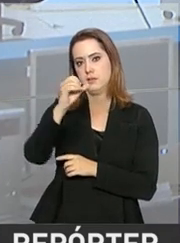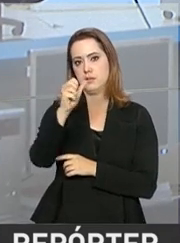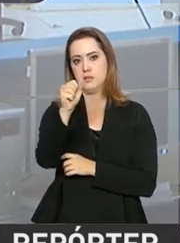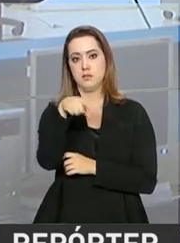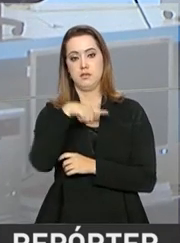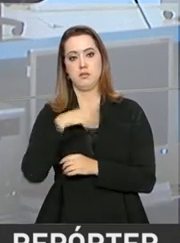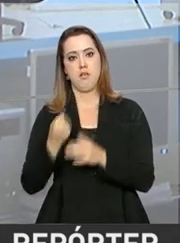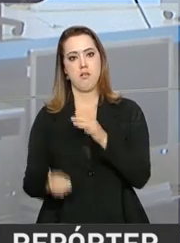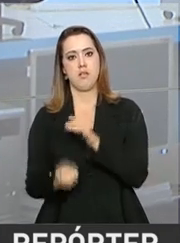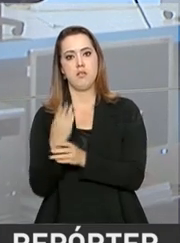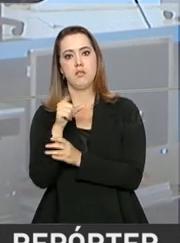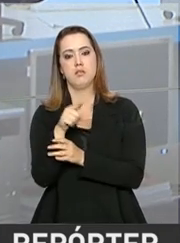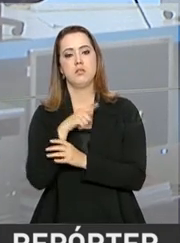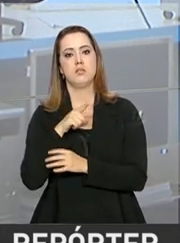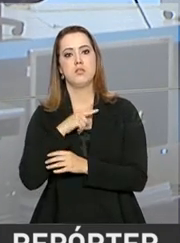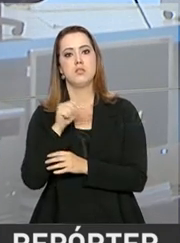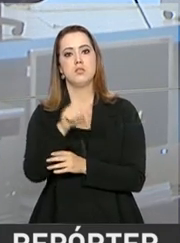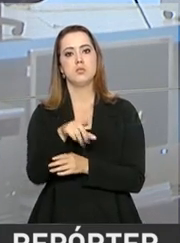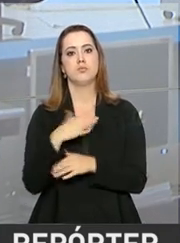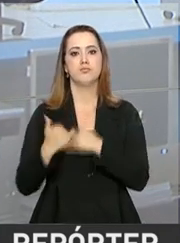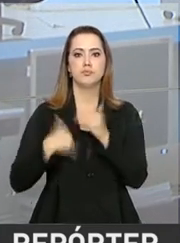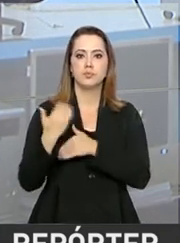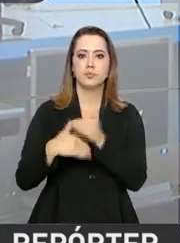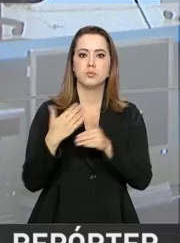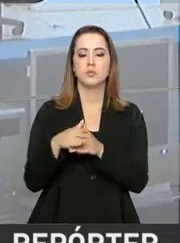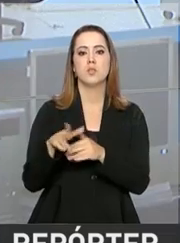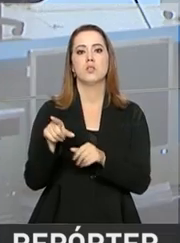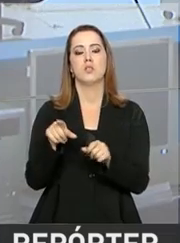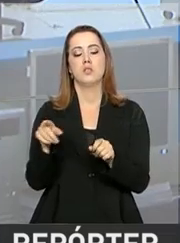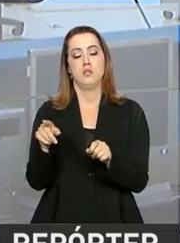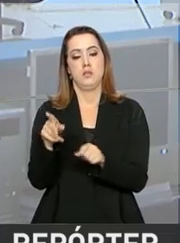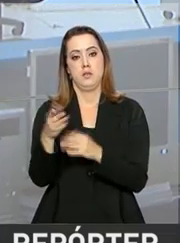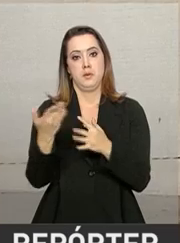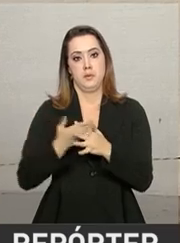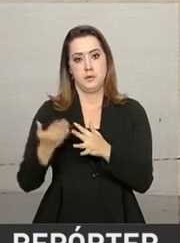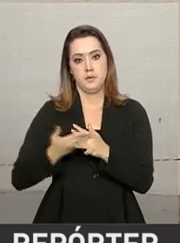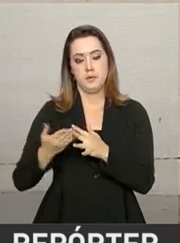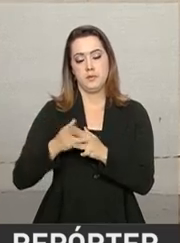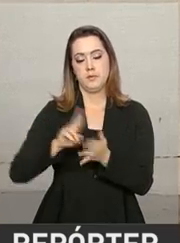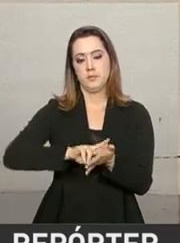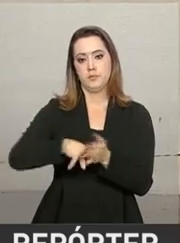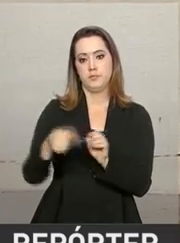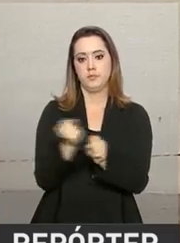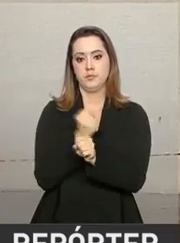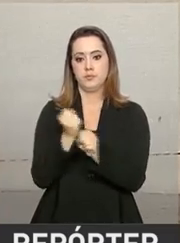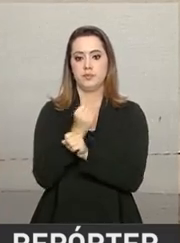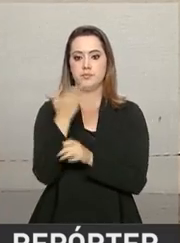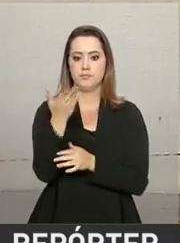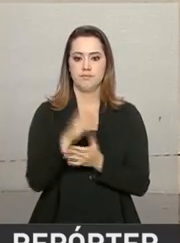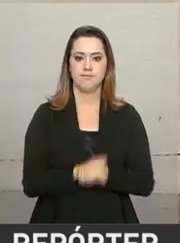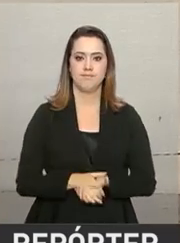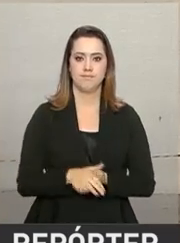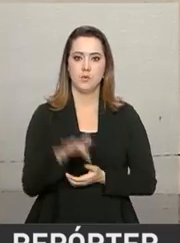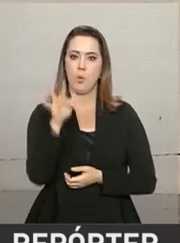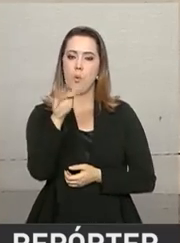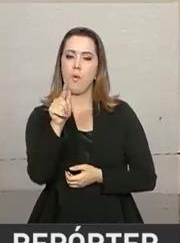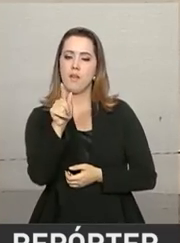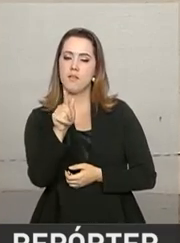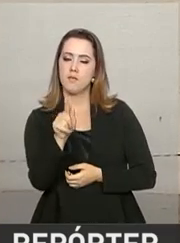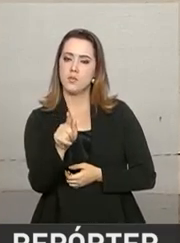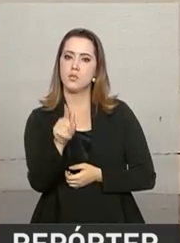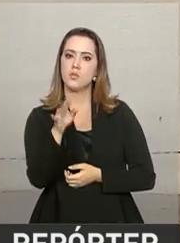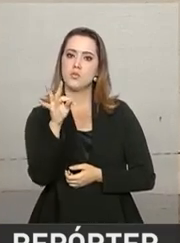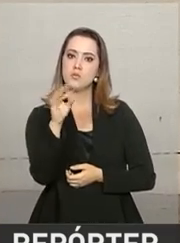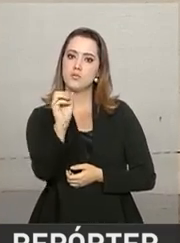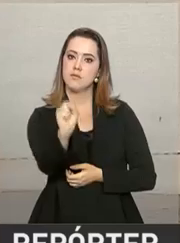contribuíram para o desenvolvimento do país, financiando importantes obras. O FGTS funciona como uma poupança paga